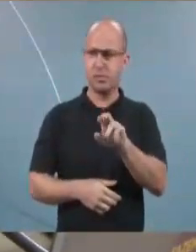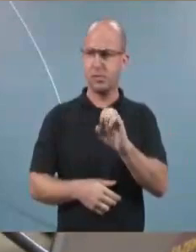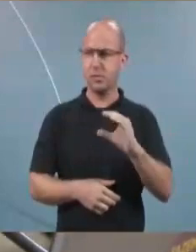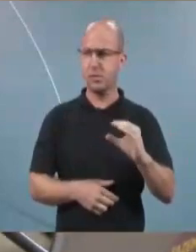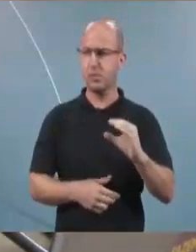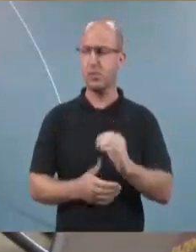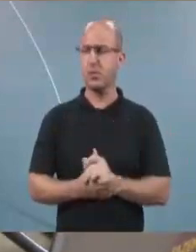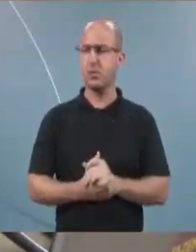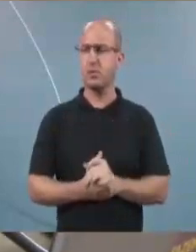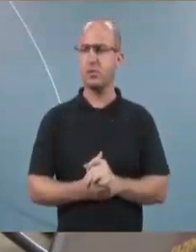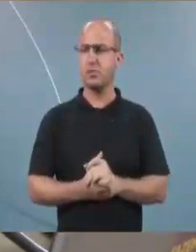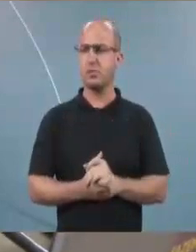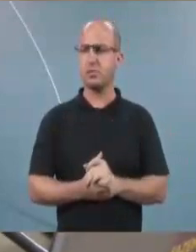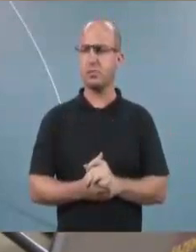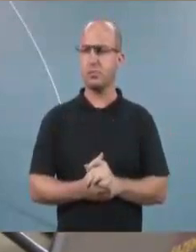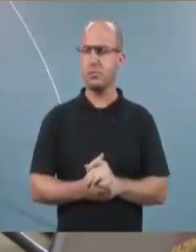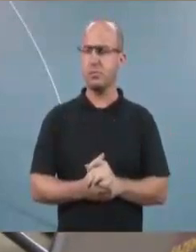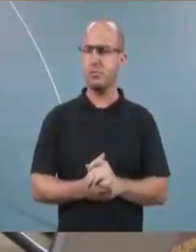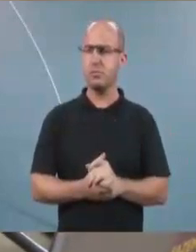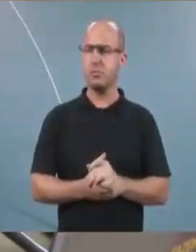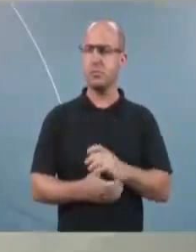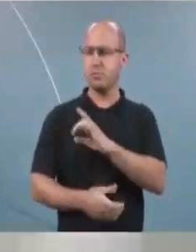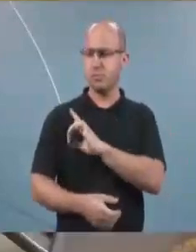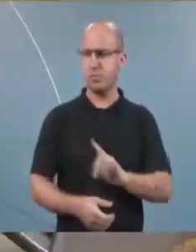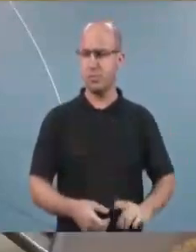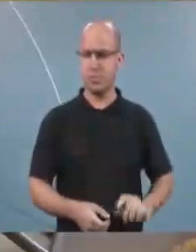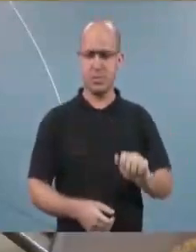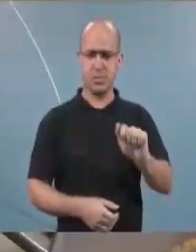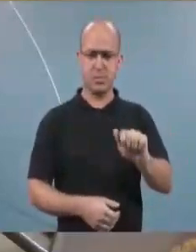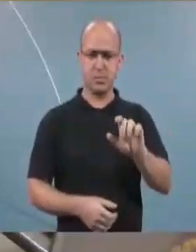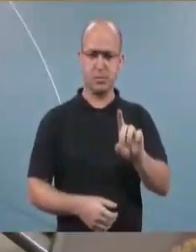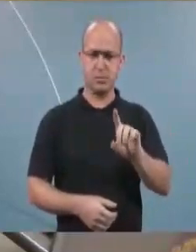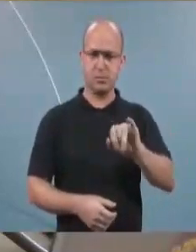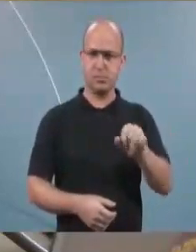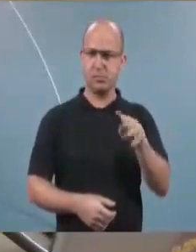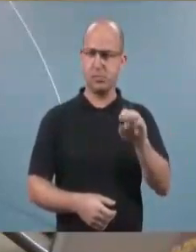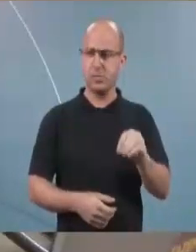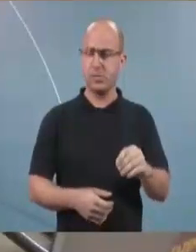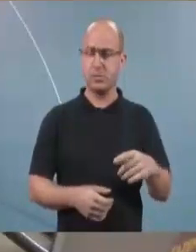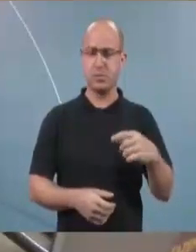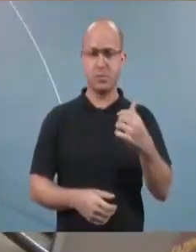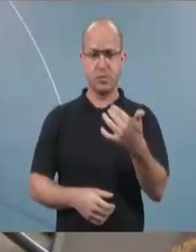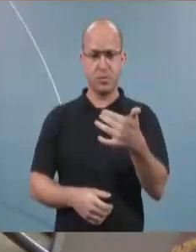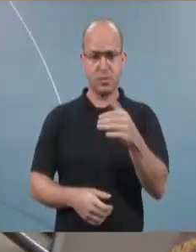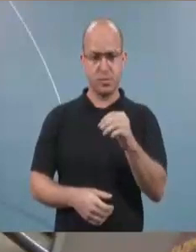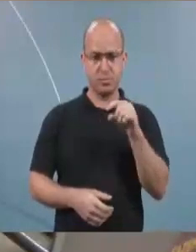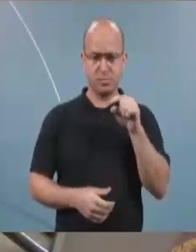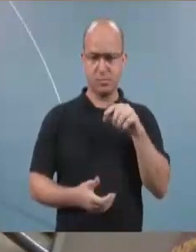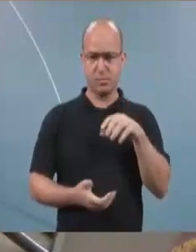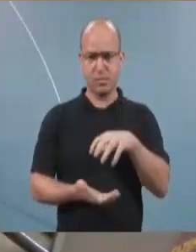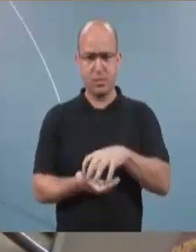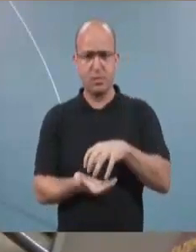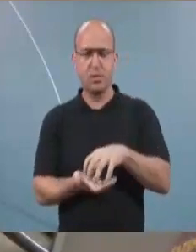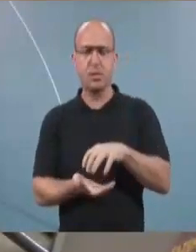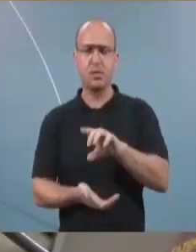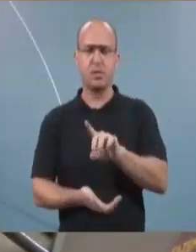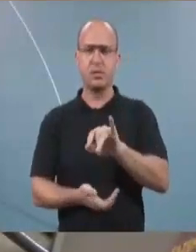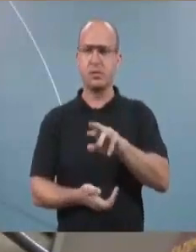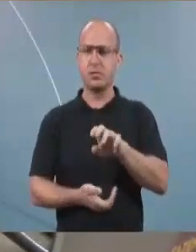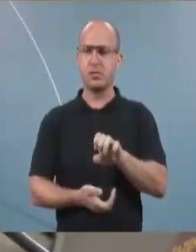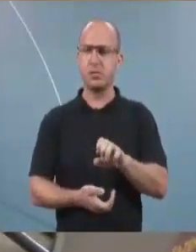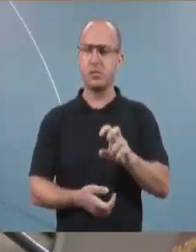adjunto que vem acompanhando também essa situação só na 10 Direc são